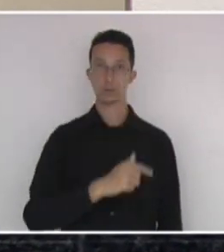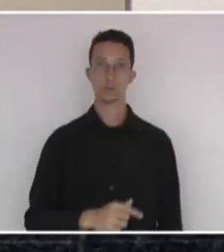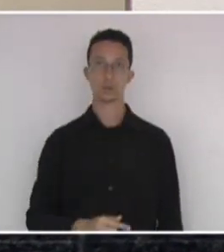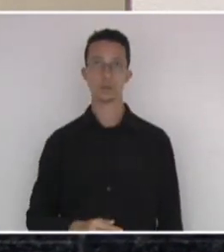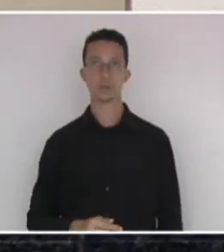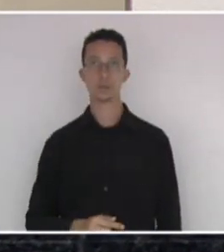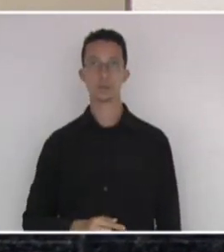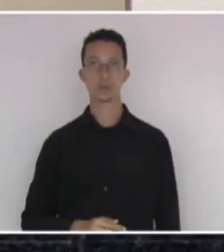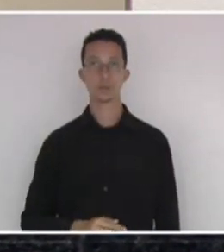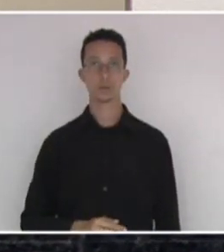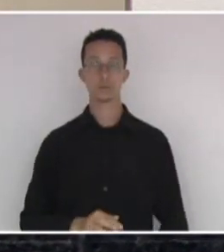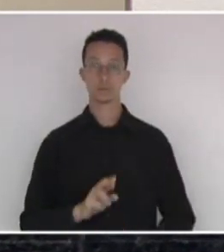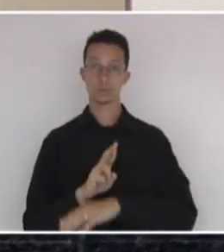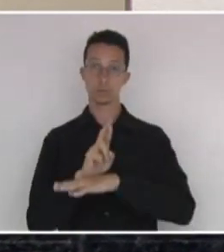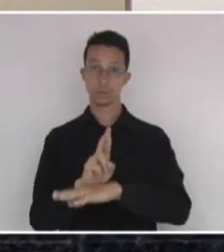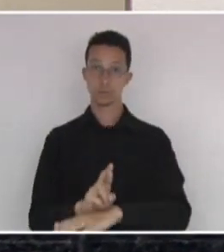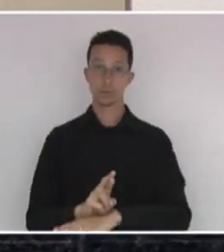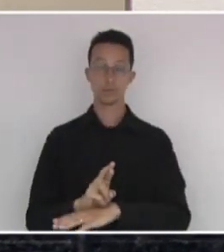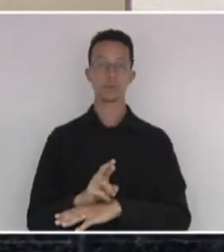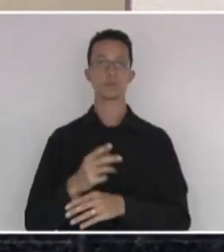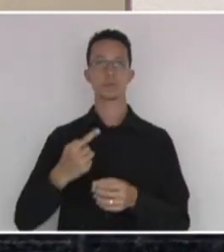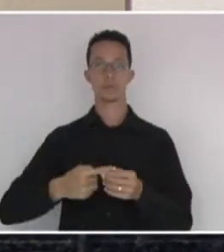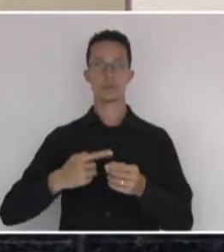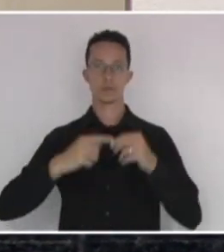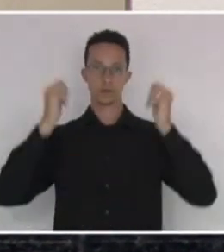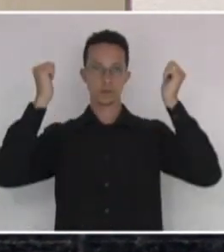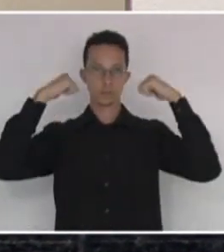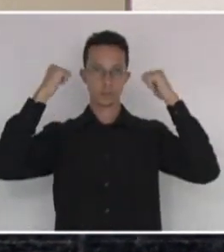nossa querida cidade de Chapecó.